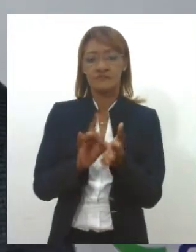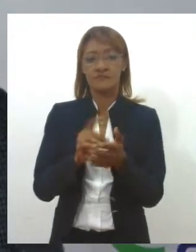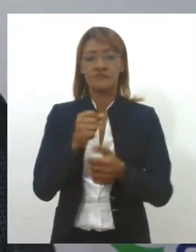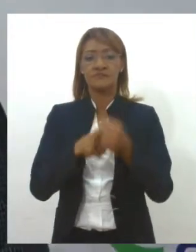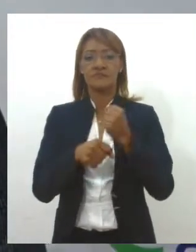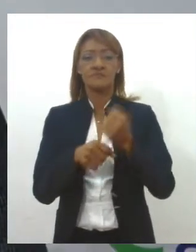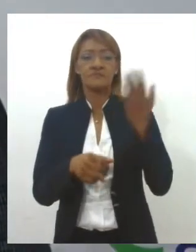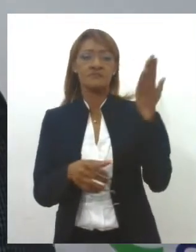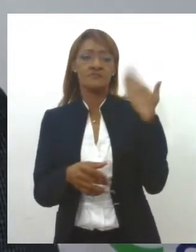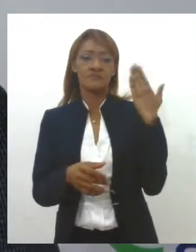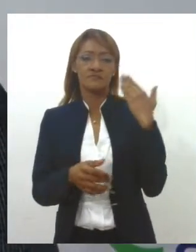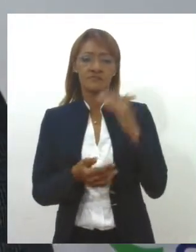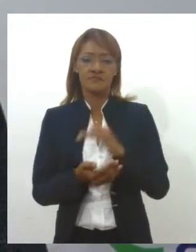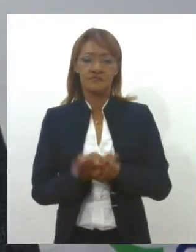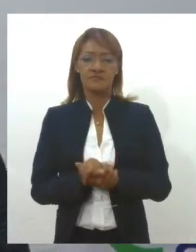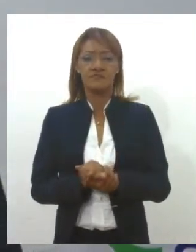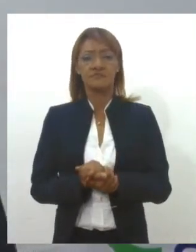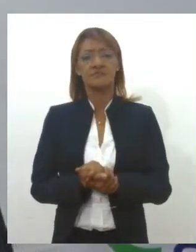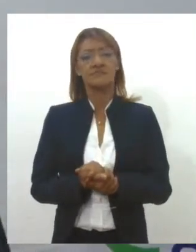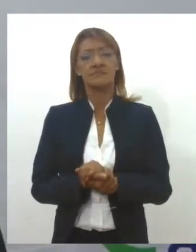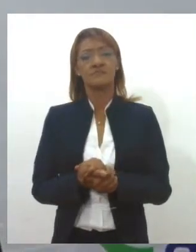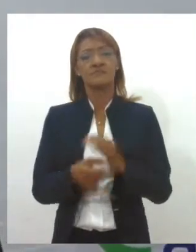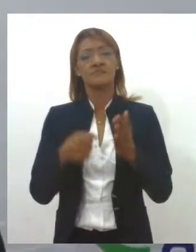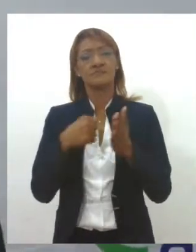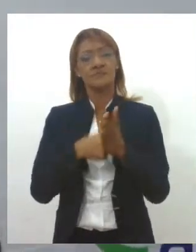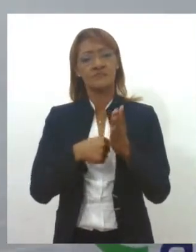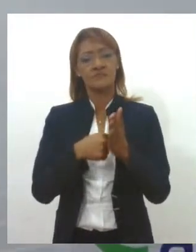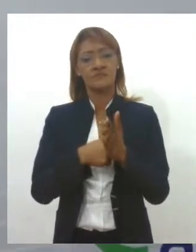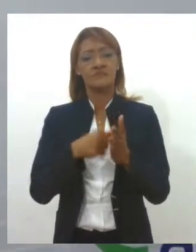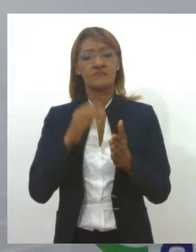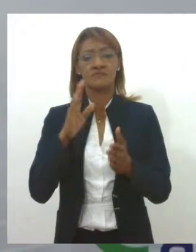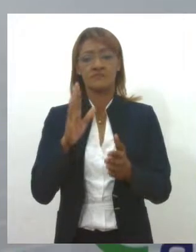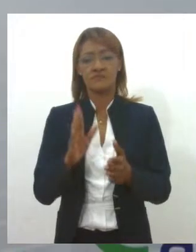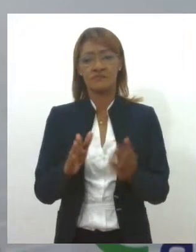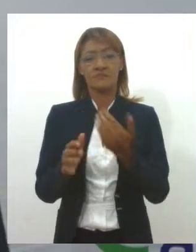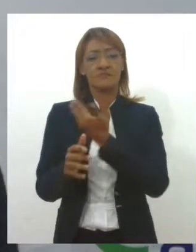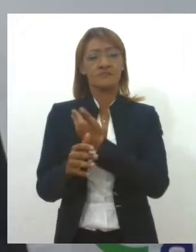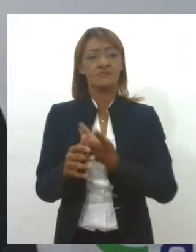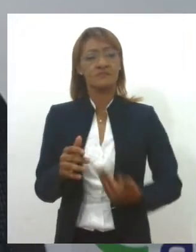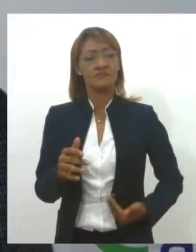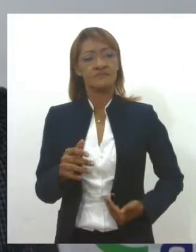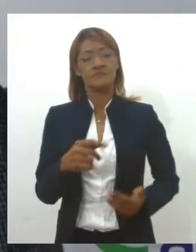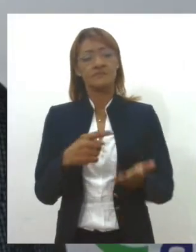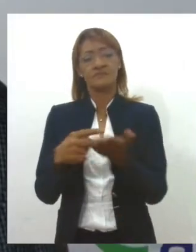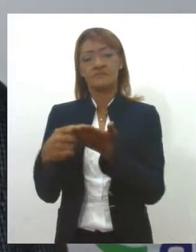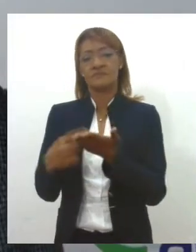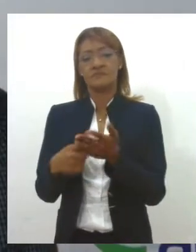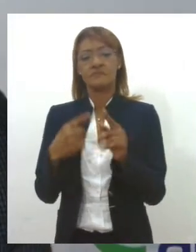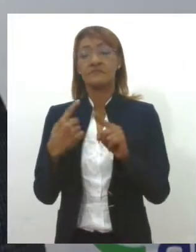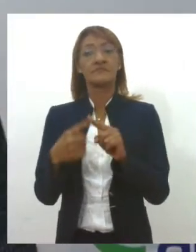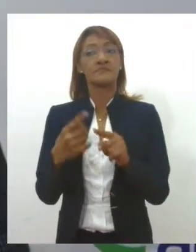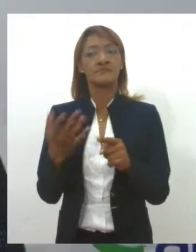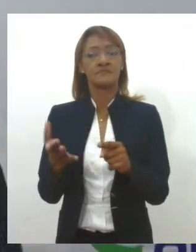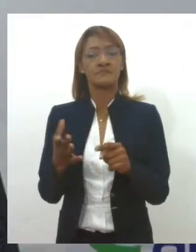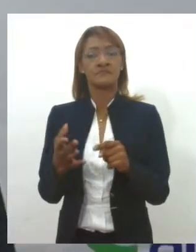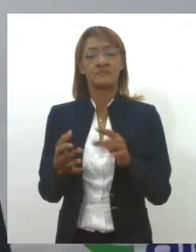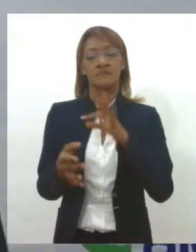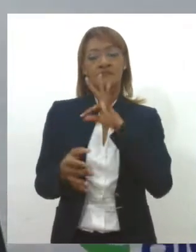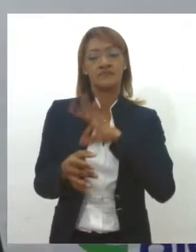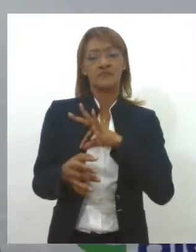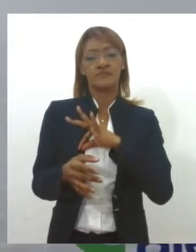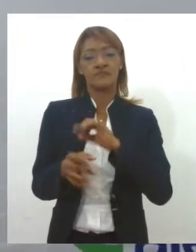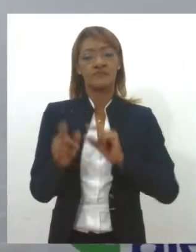passado eu tenho reivindicado do governo que ele abre as negociações e o que é um processo de reajuste salarial